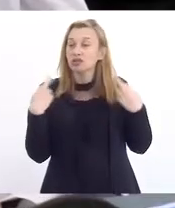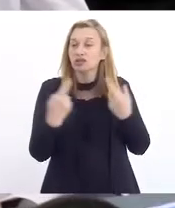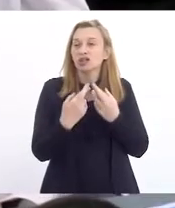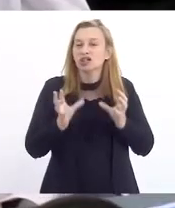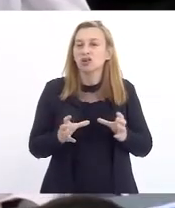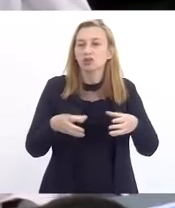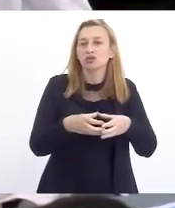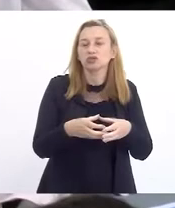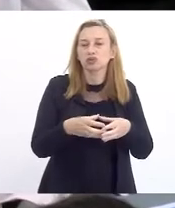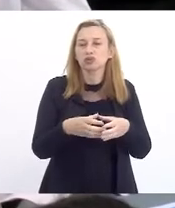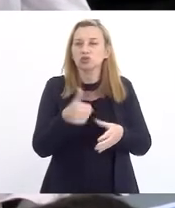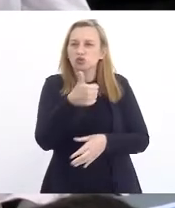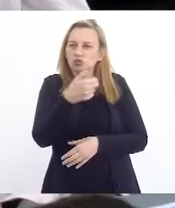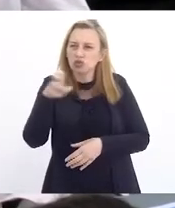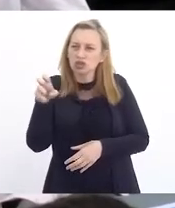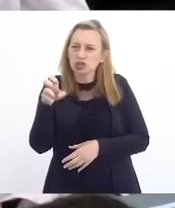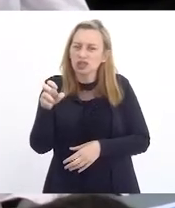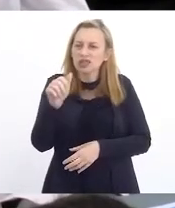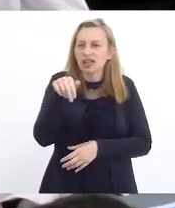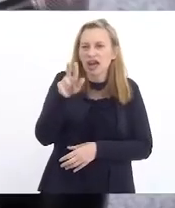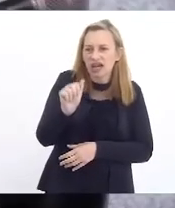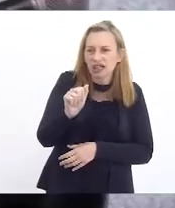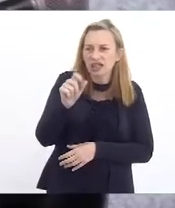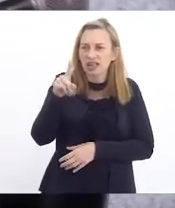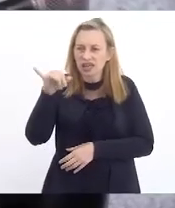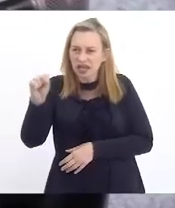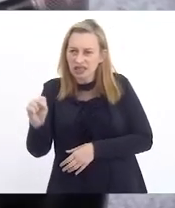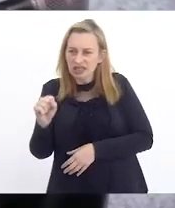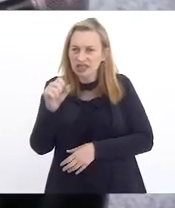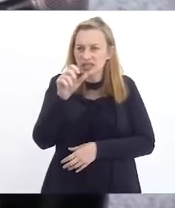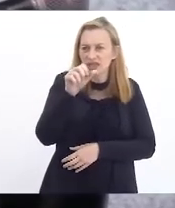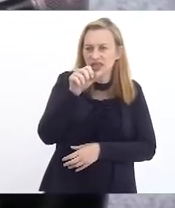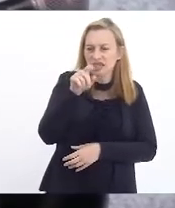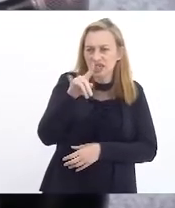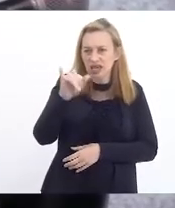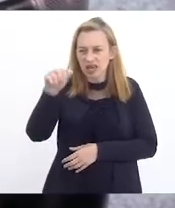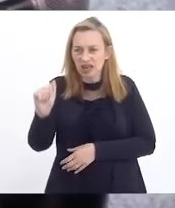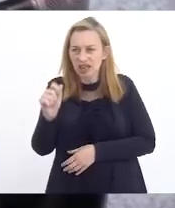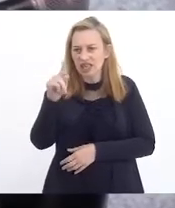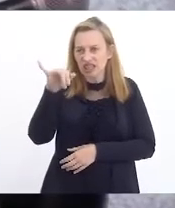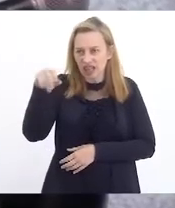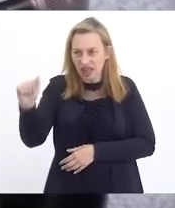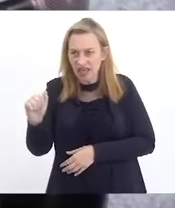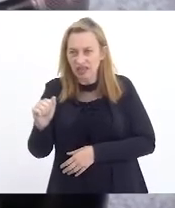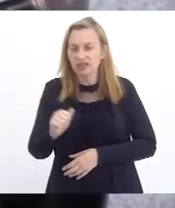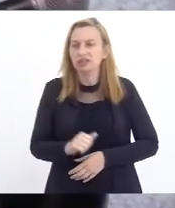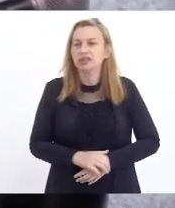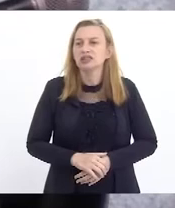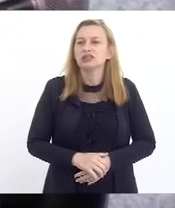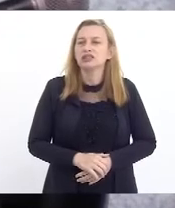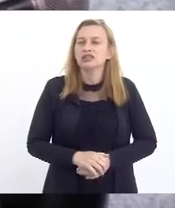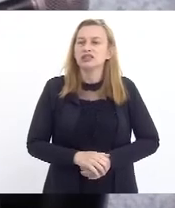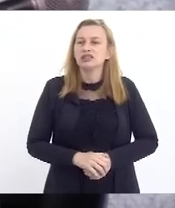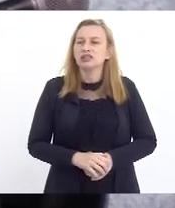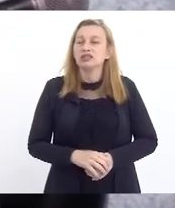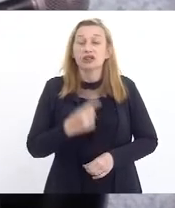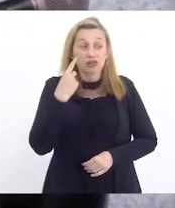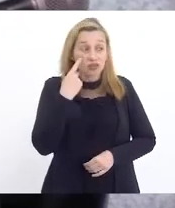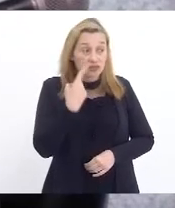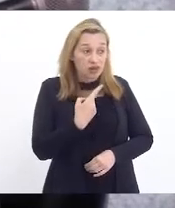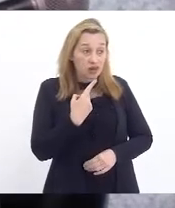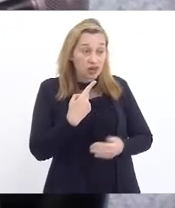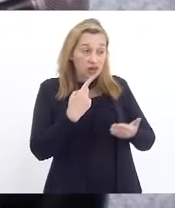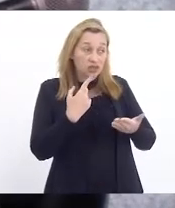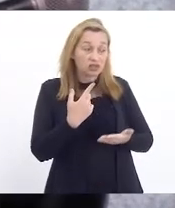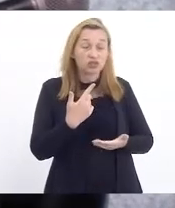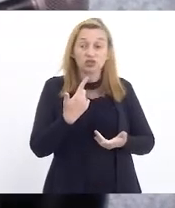de 2015, né, da ANA com a ANS, com o DAE, com o IGAN, com o INEA, ela vai ser revista ou